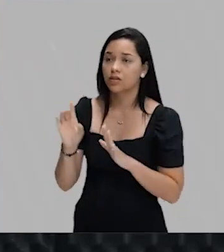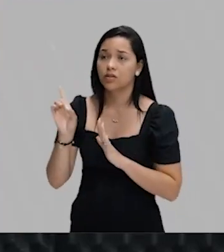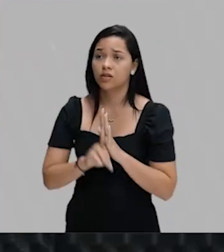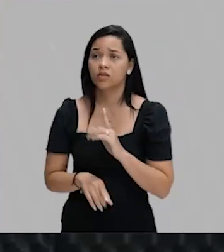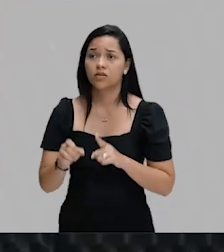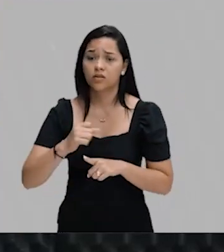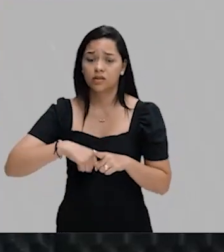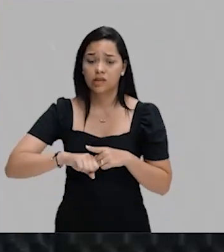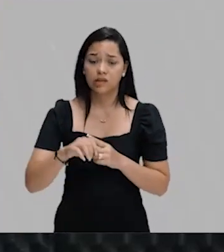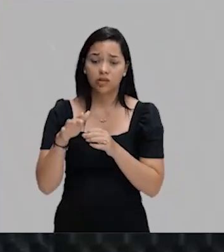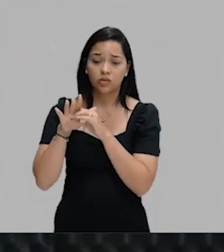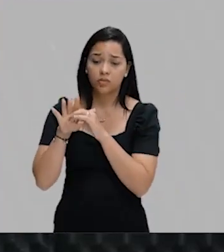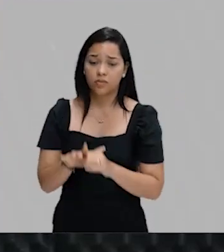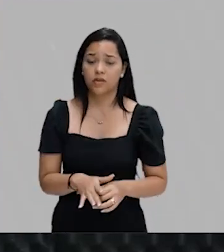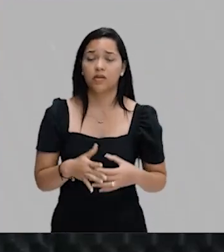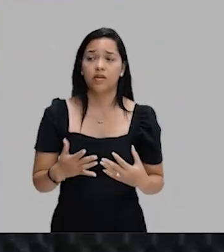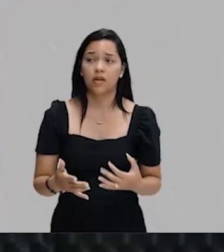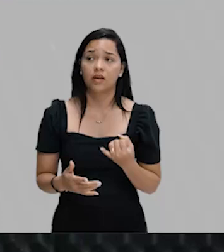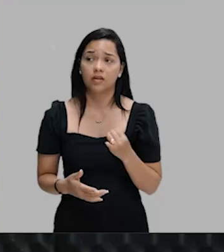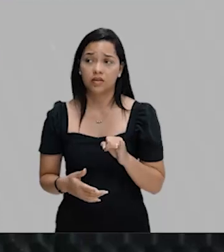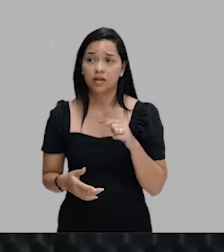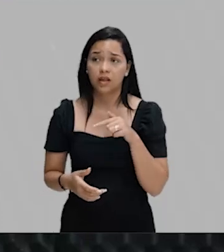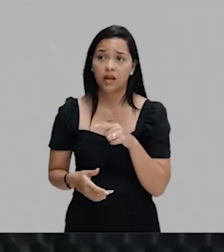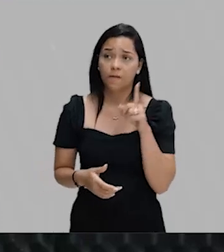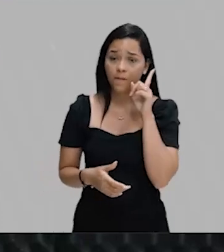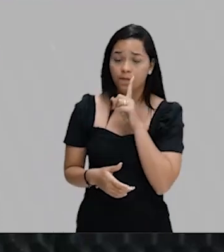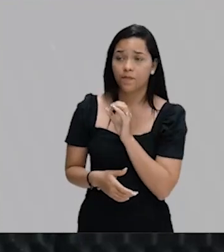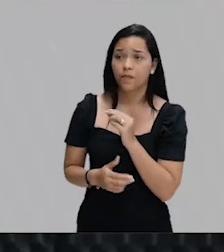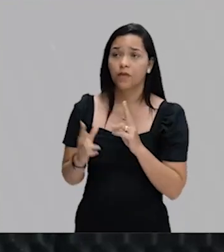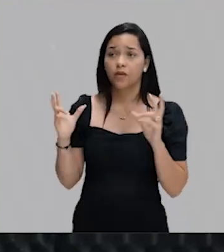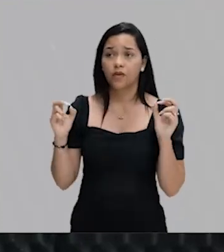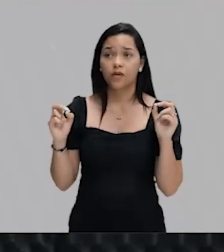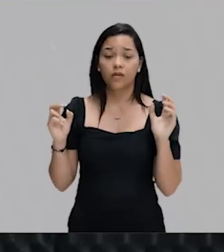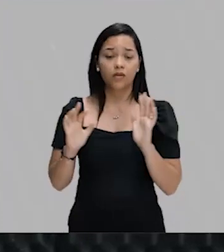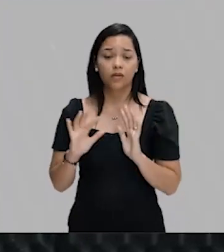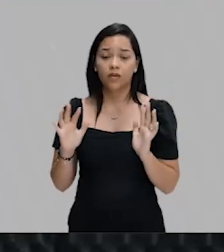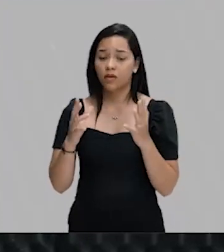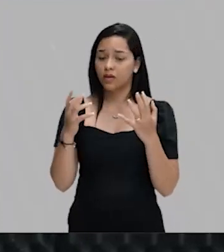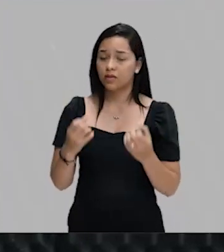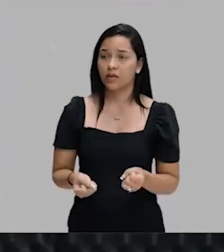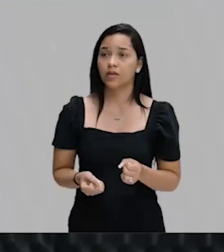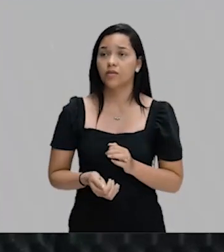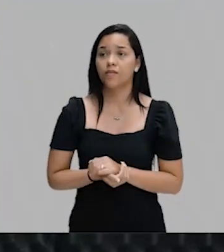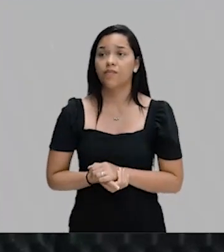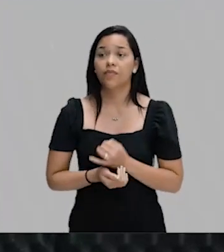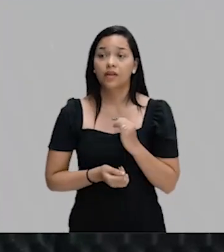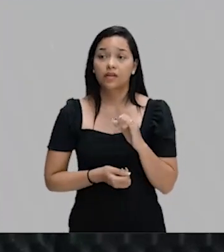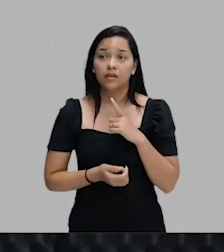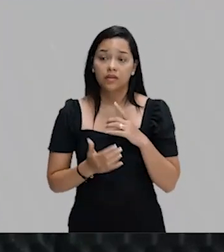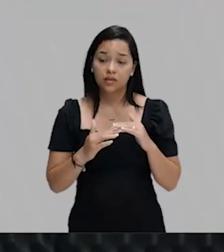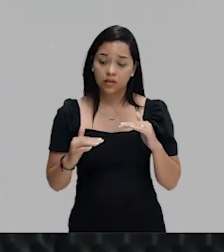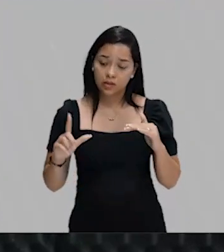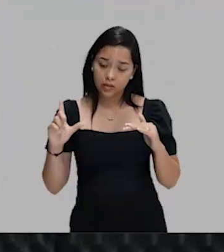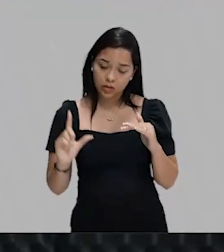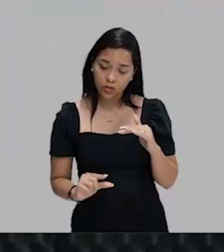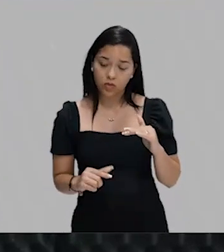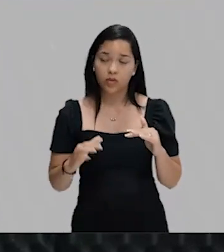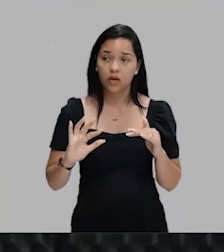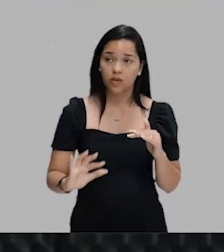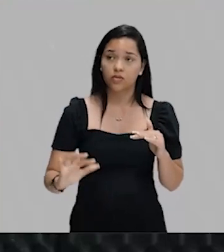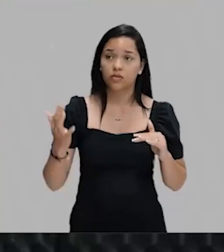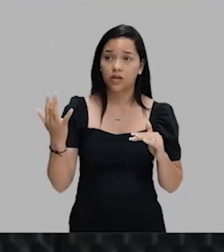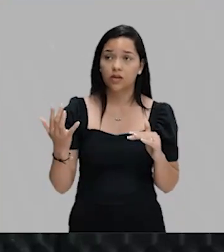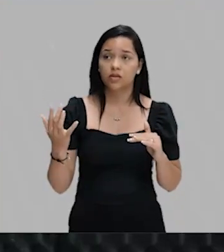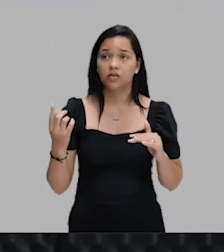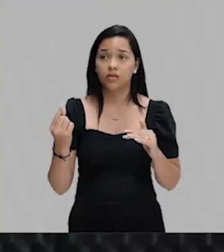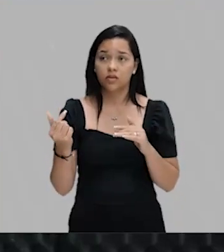sociais é suprimida, né, que se fosse nos Estados Unidos ou no Canadá não seria aceito. E se eu tenho um custo menor de produção, o que acontece com o meu